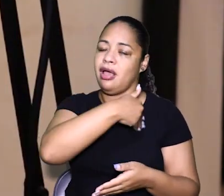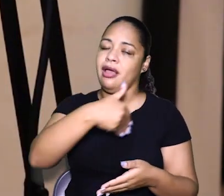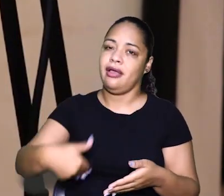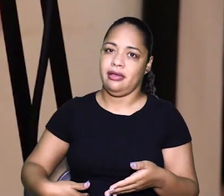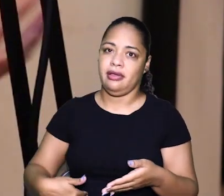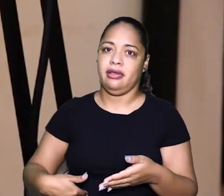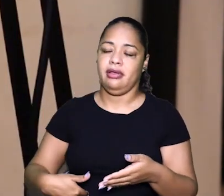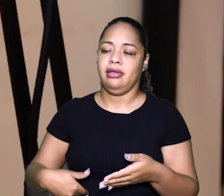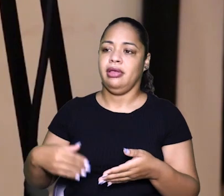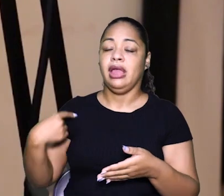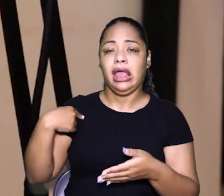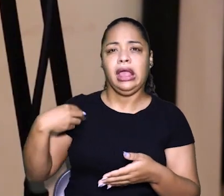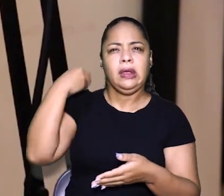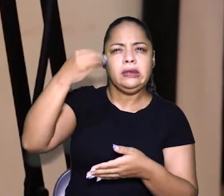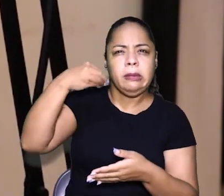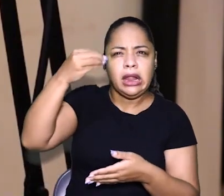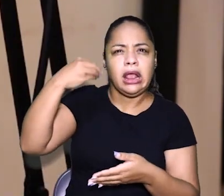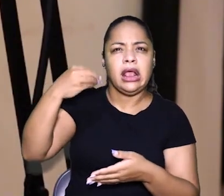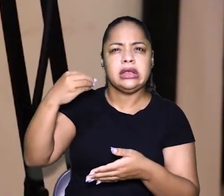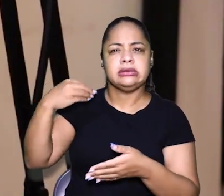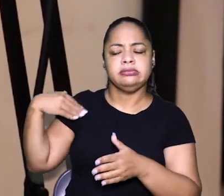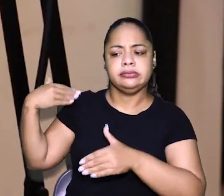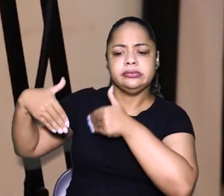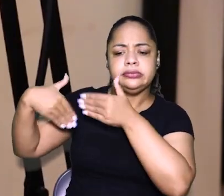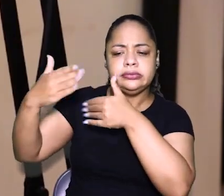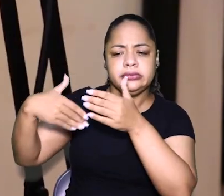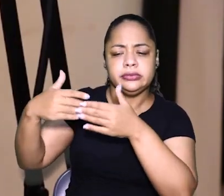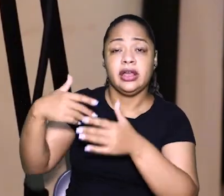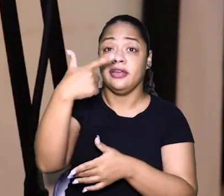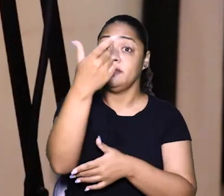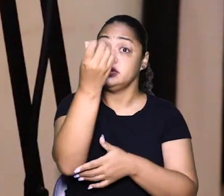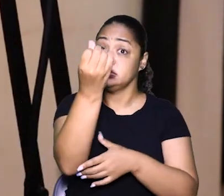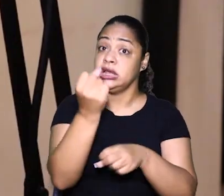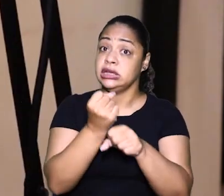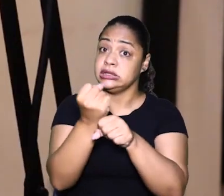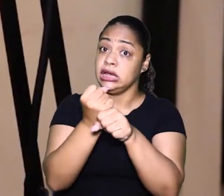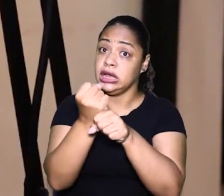minha carreira toda de pesquisadora, já tem 26 anos,